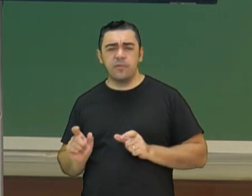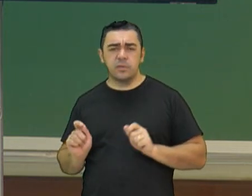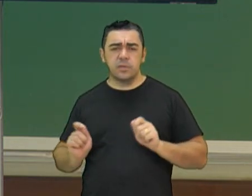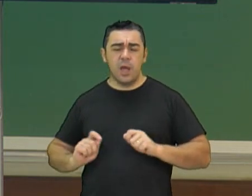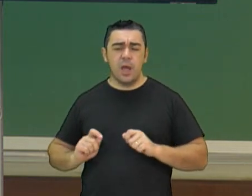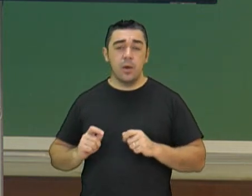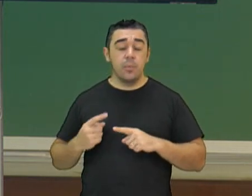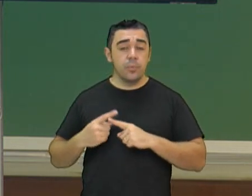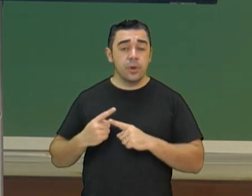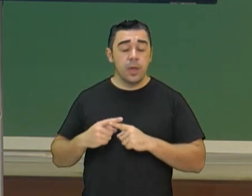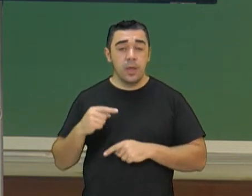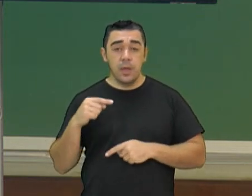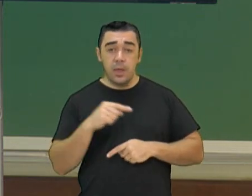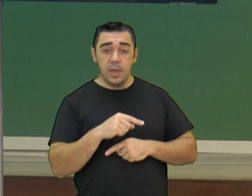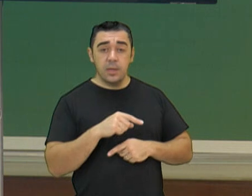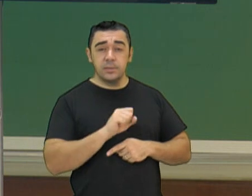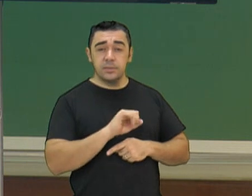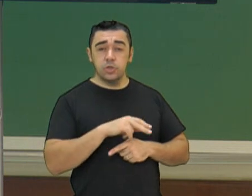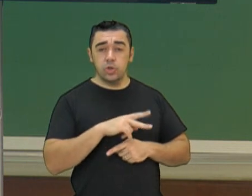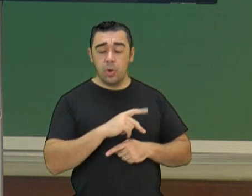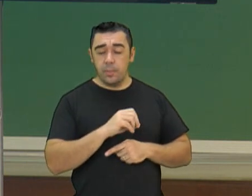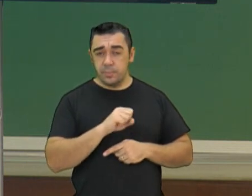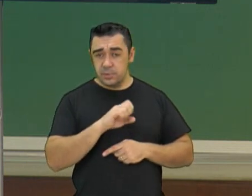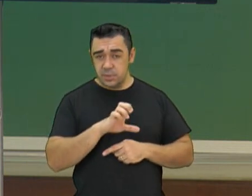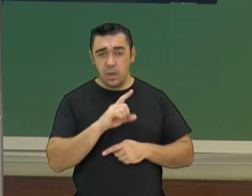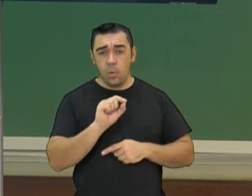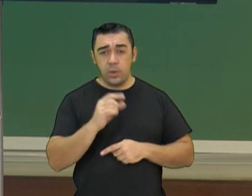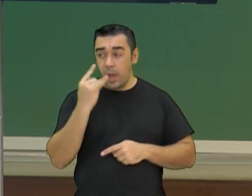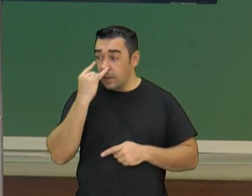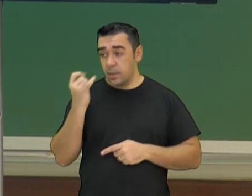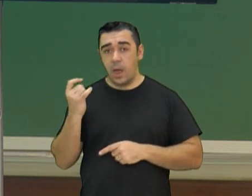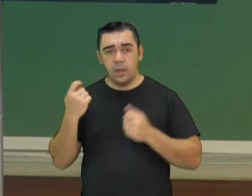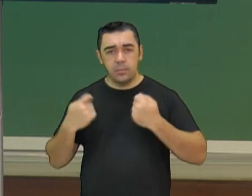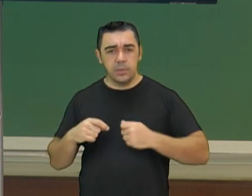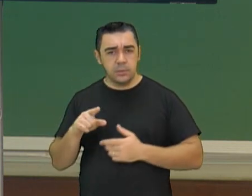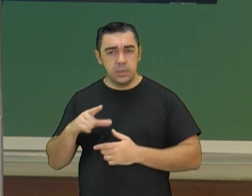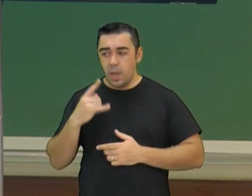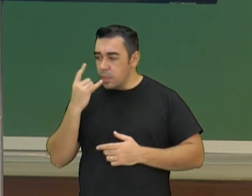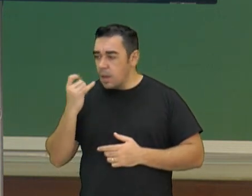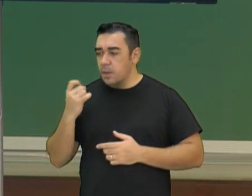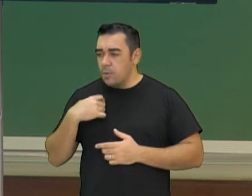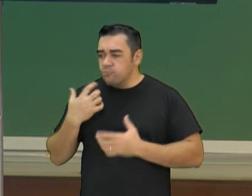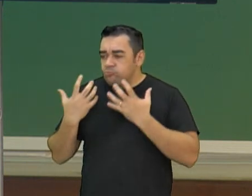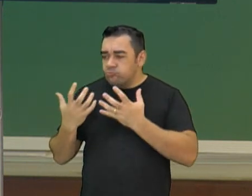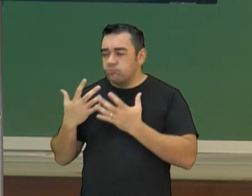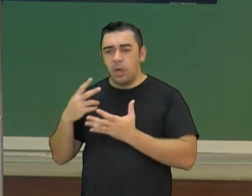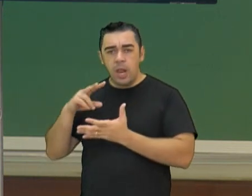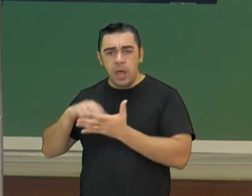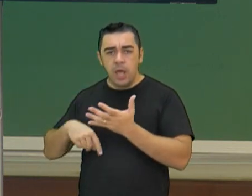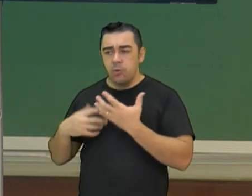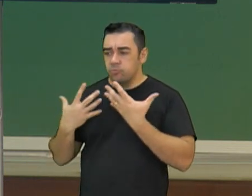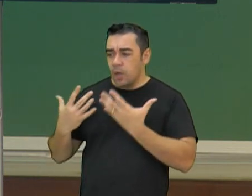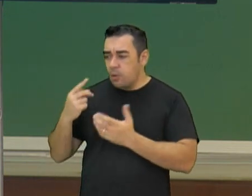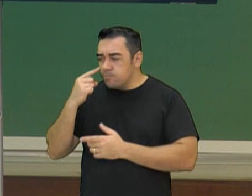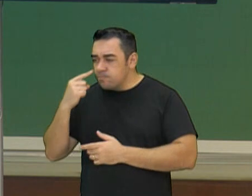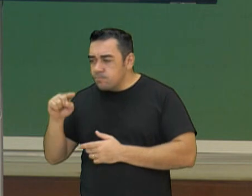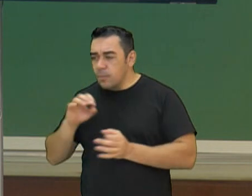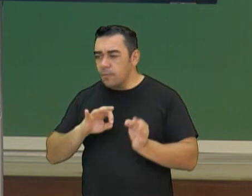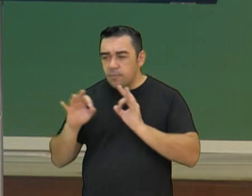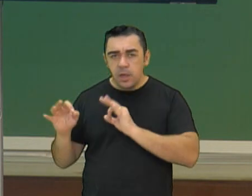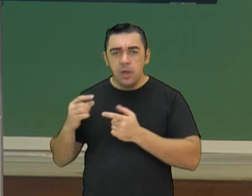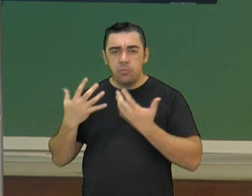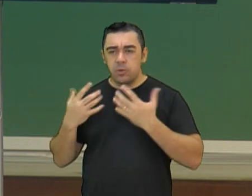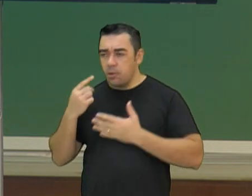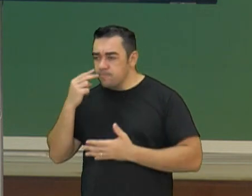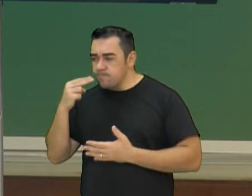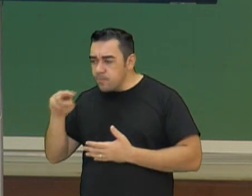de atrair o público para consumir aquele determinado produto cultural, né? Consumir assim, entre aspas, no sentido de assistir, de